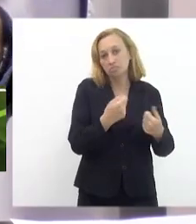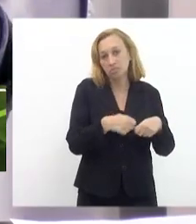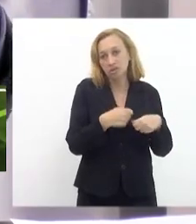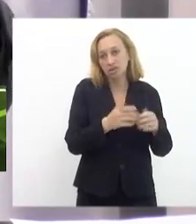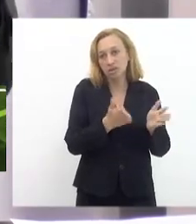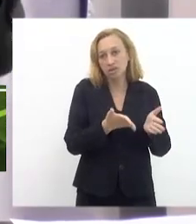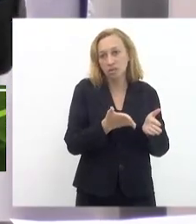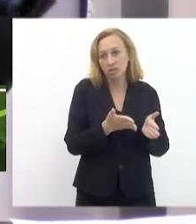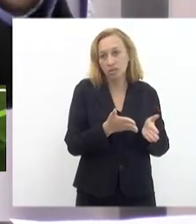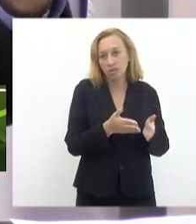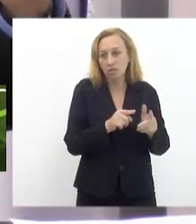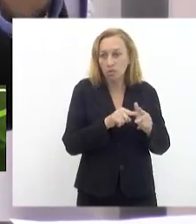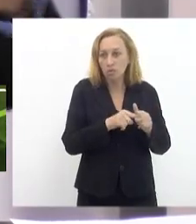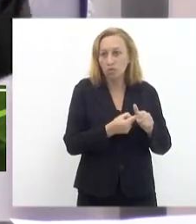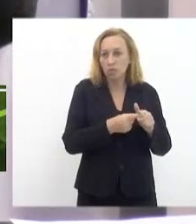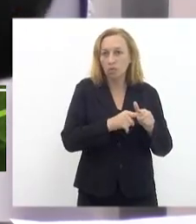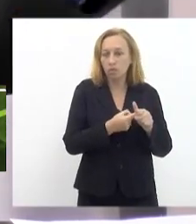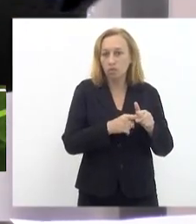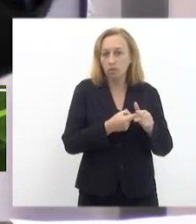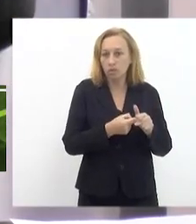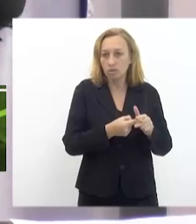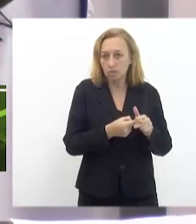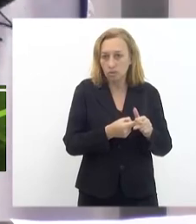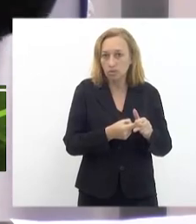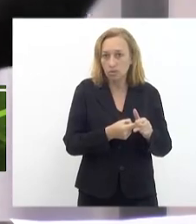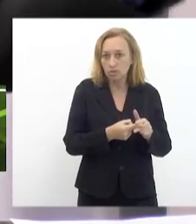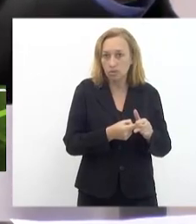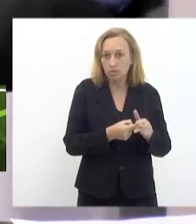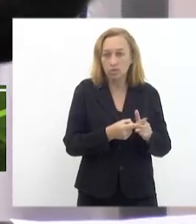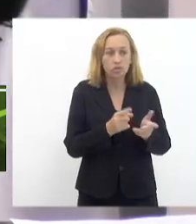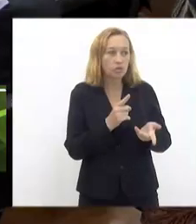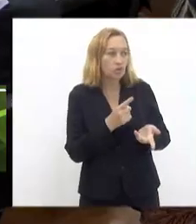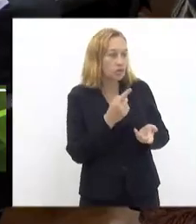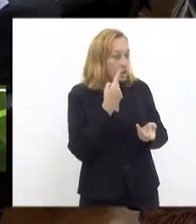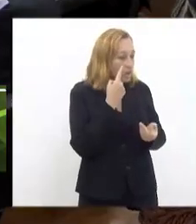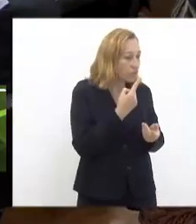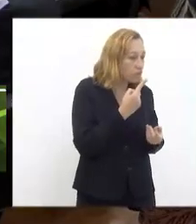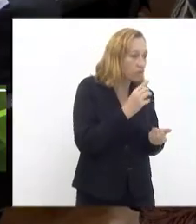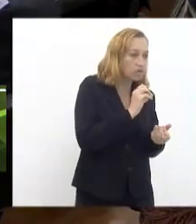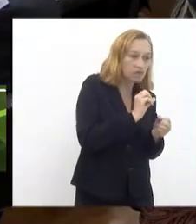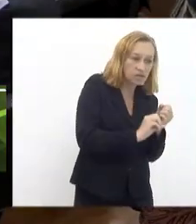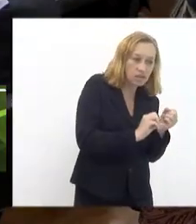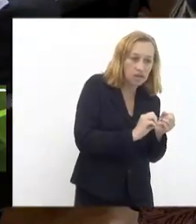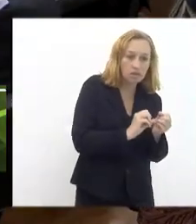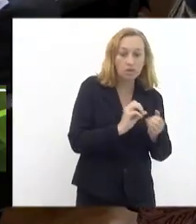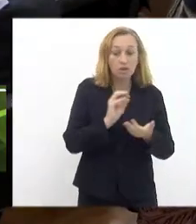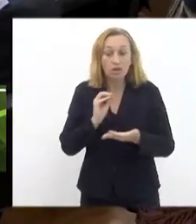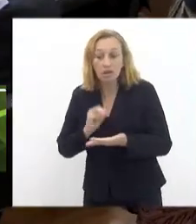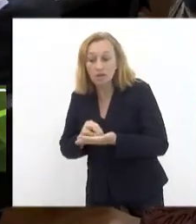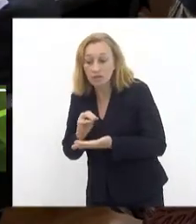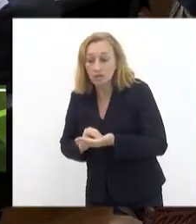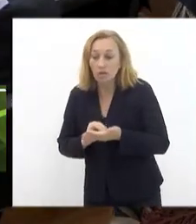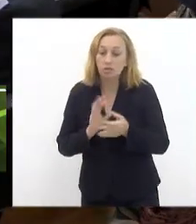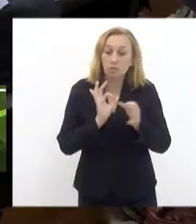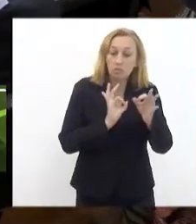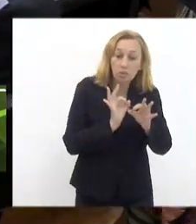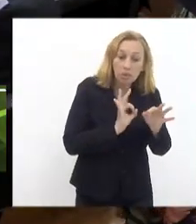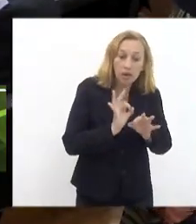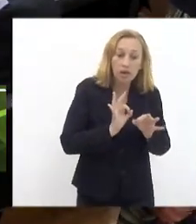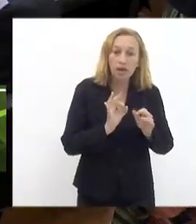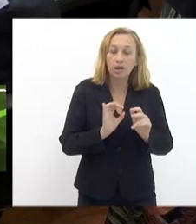precisa eles são ajuste de quantidade não porque ele ficar o quê que foi feito que não foi feito e ver as medições pretas